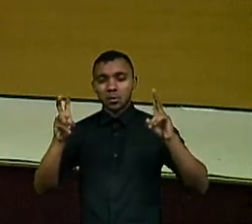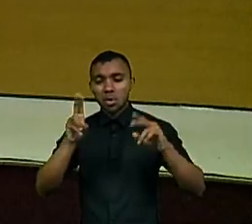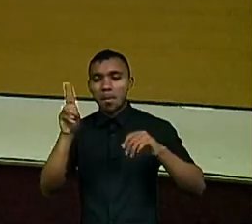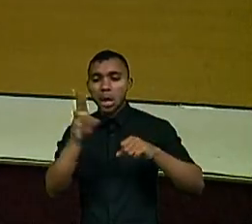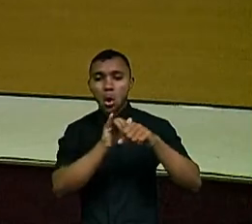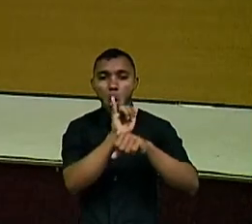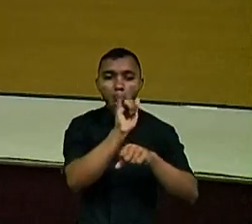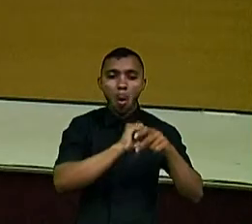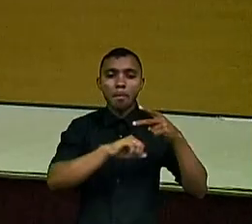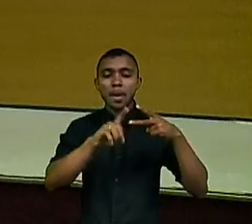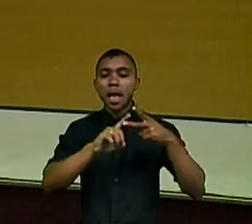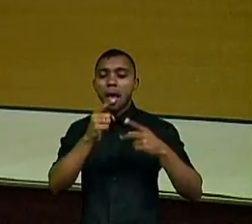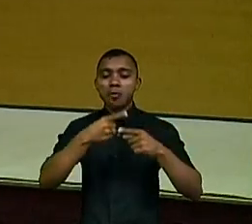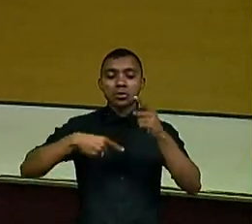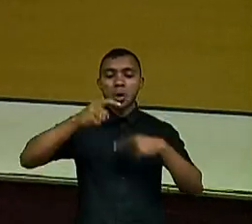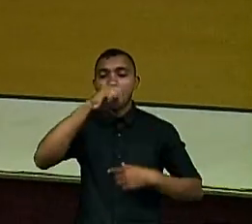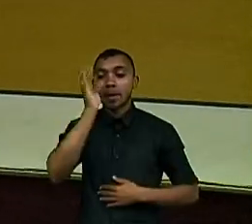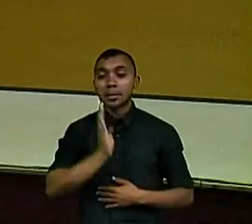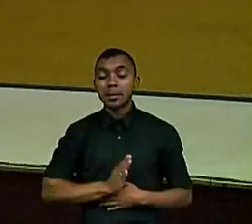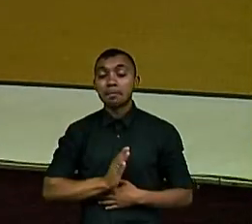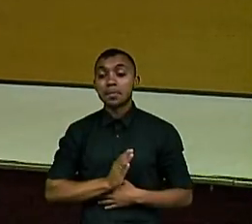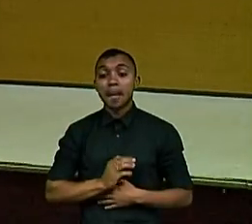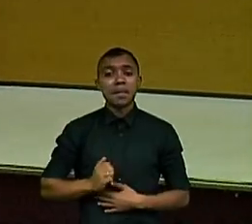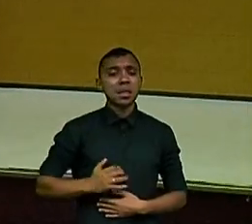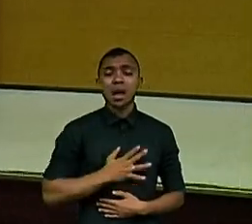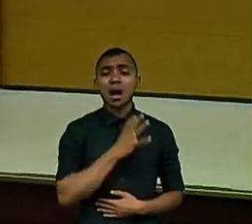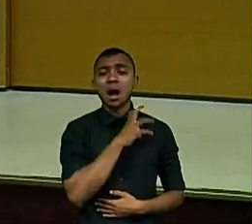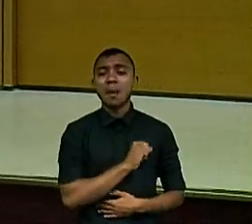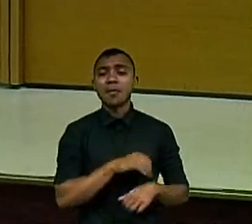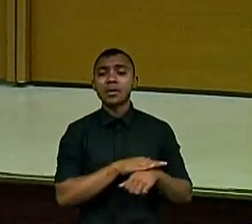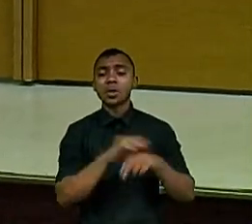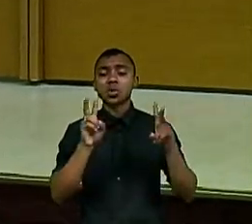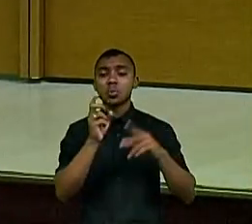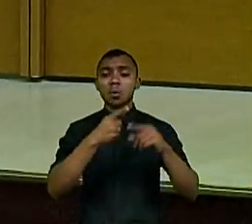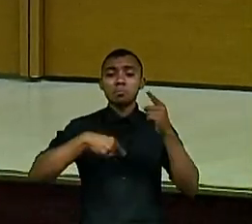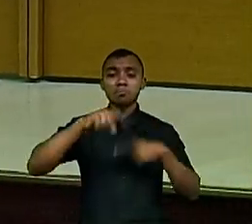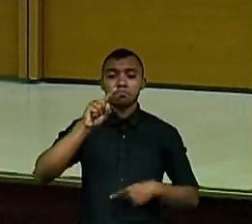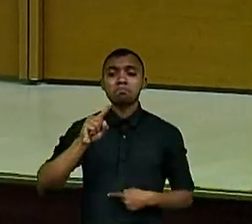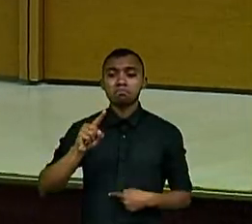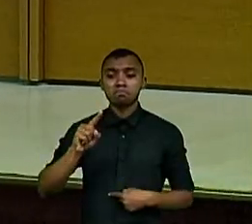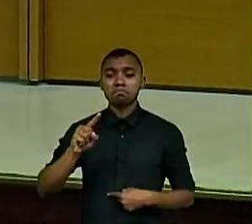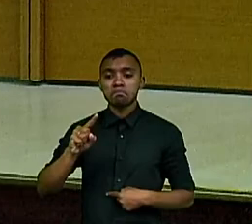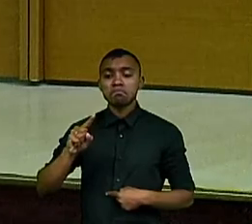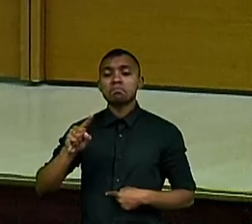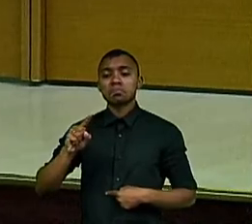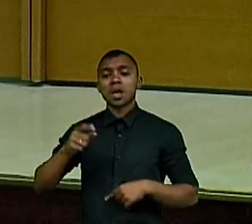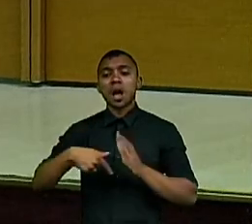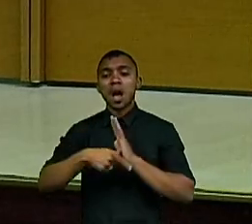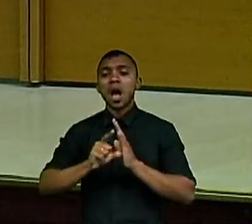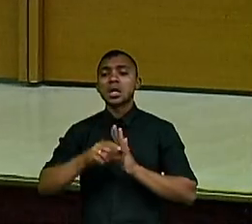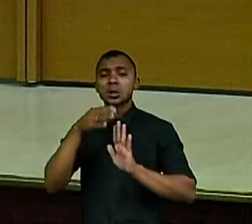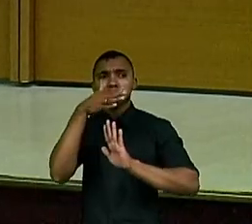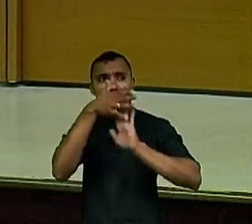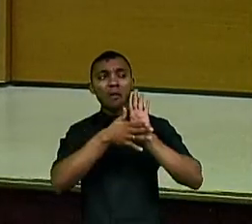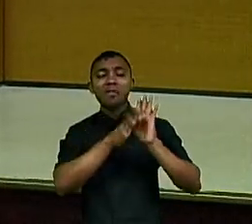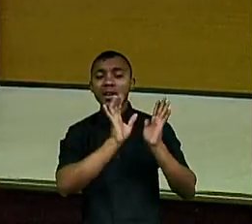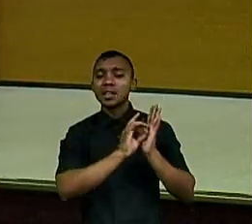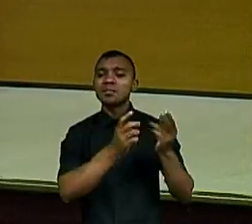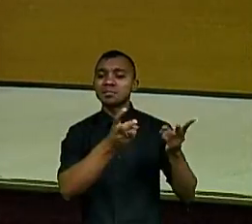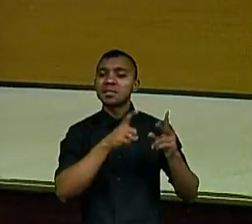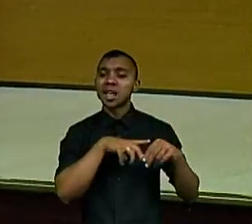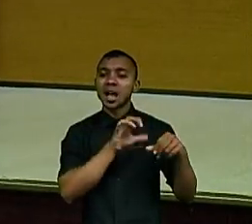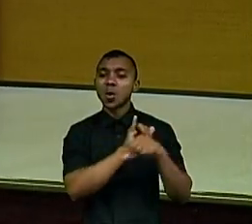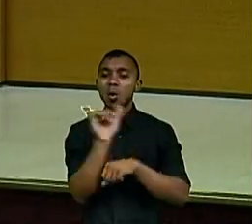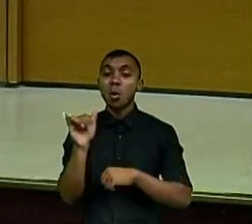os militares falar em revolução os sociólogos Com toda certeza que foi Golpe porque o que caracteriza